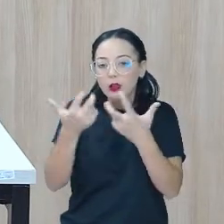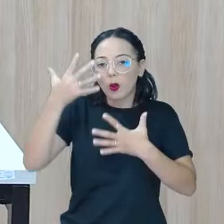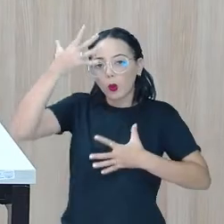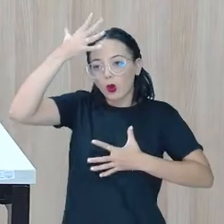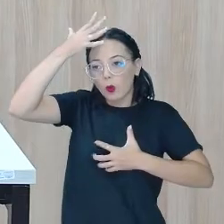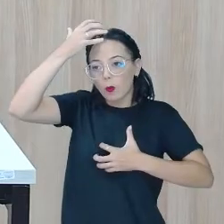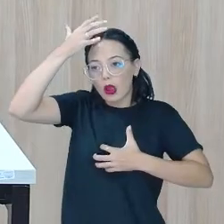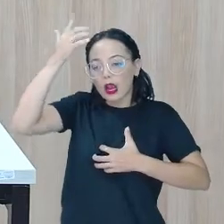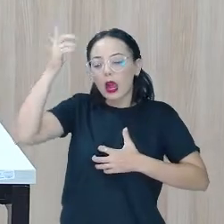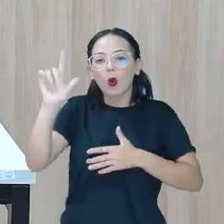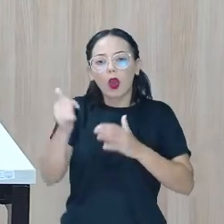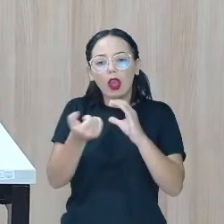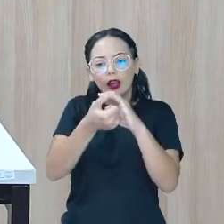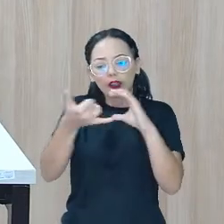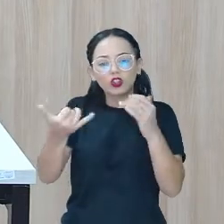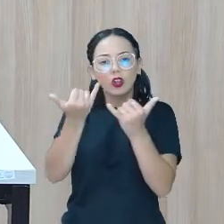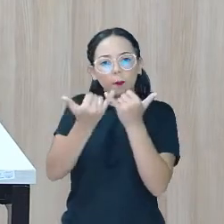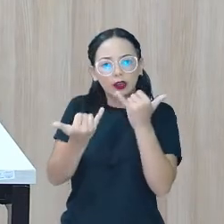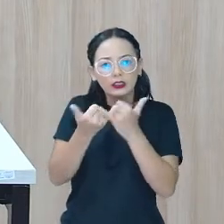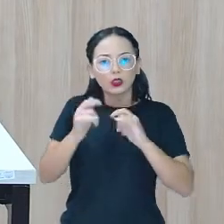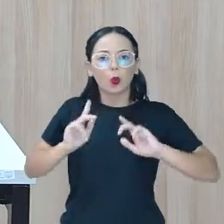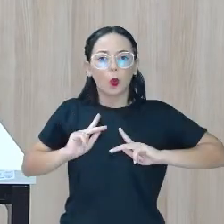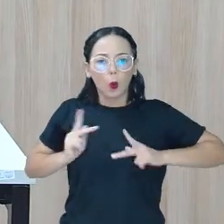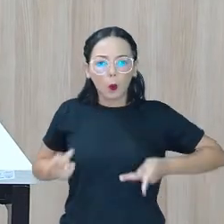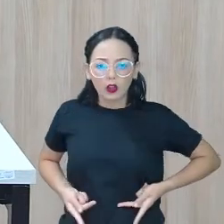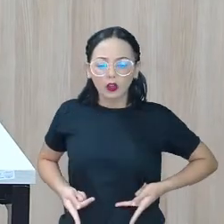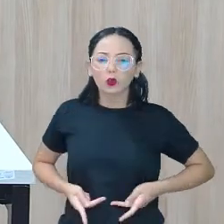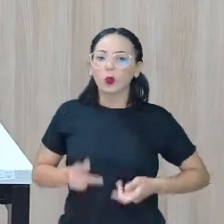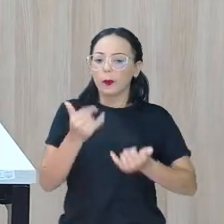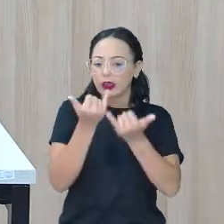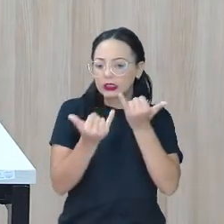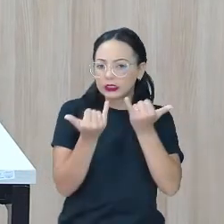se aproximava muito às características do homem, e aí